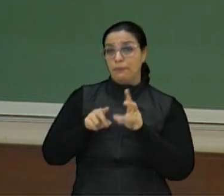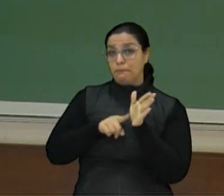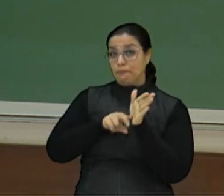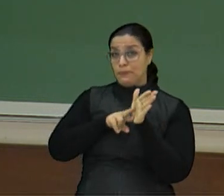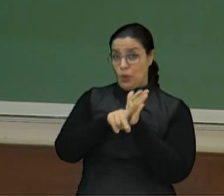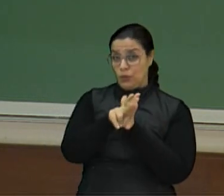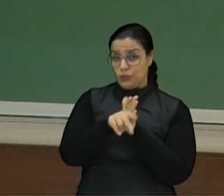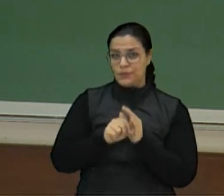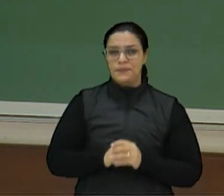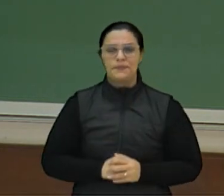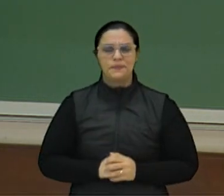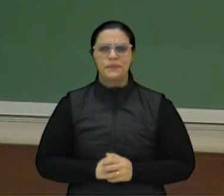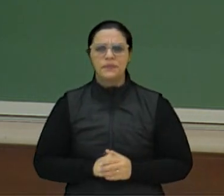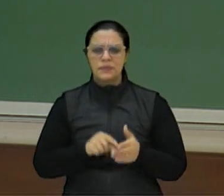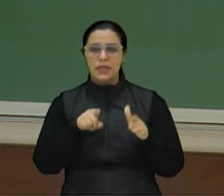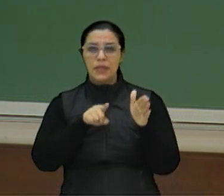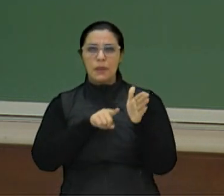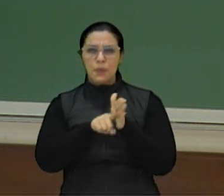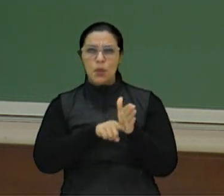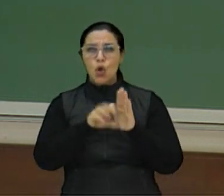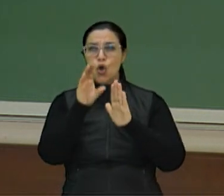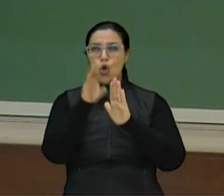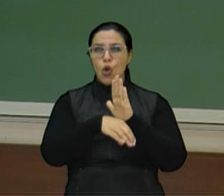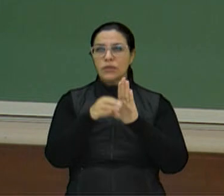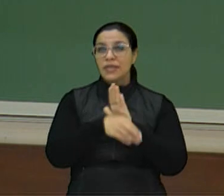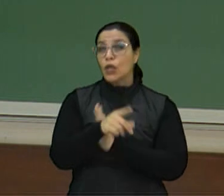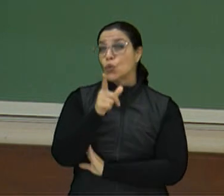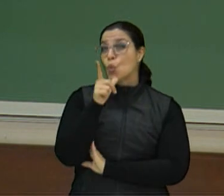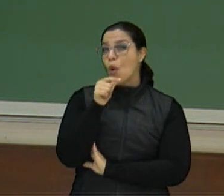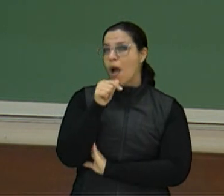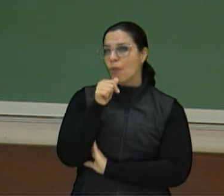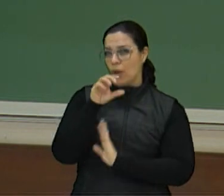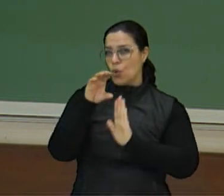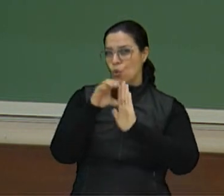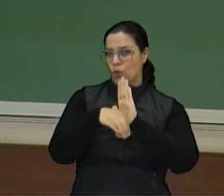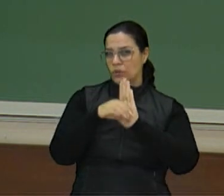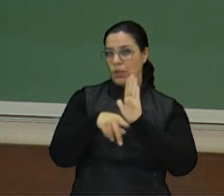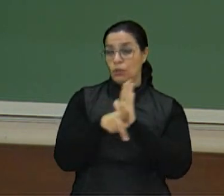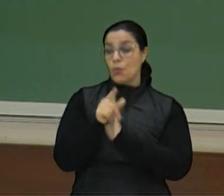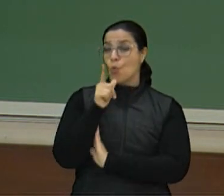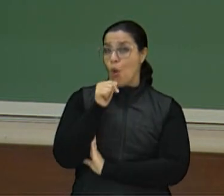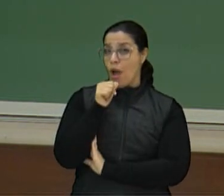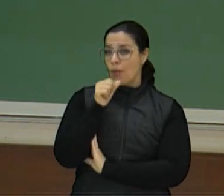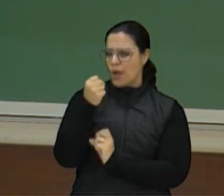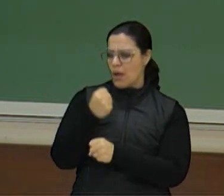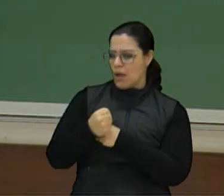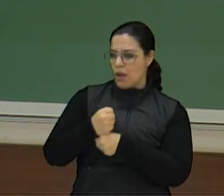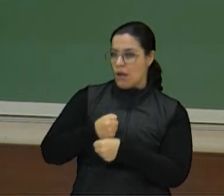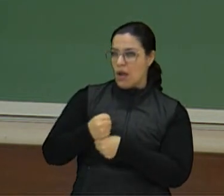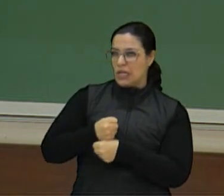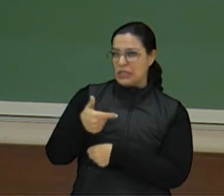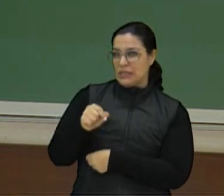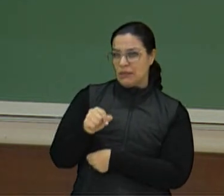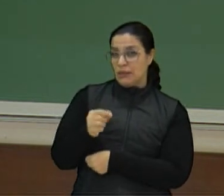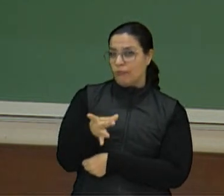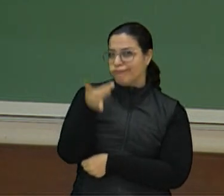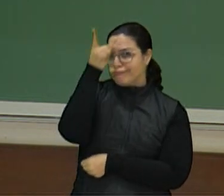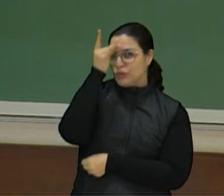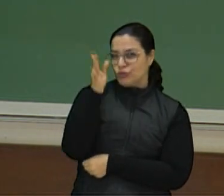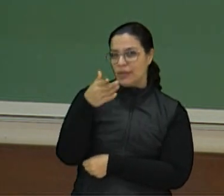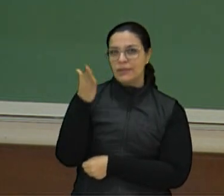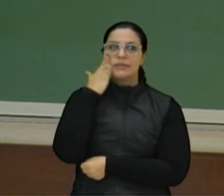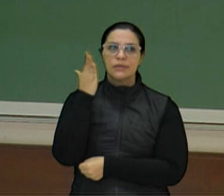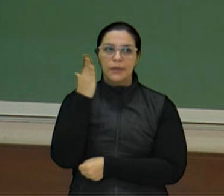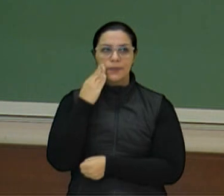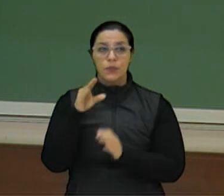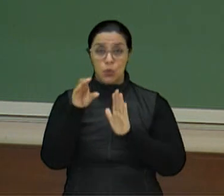biologia. E procure o conceito de água dos anos 70. Estava escrito assim, eu sei de cor